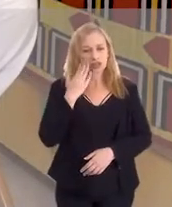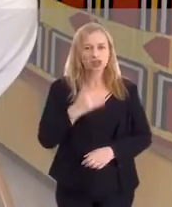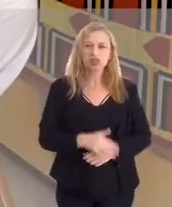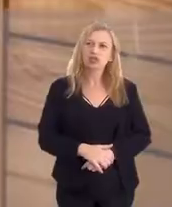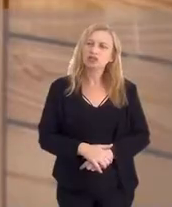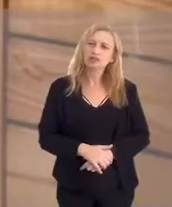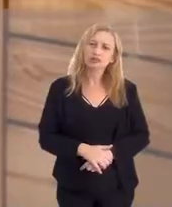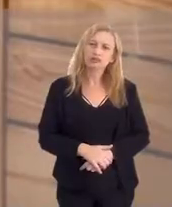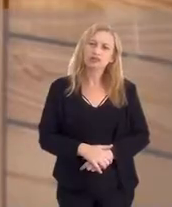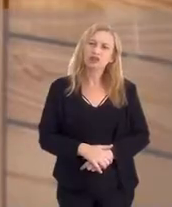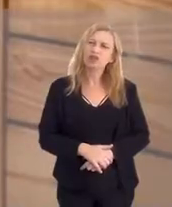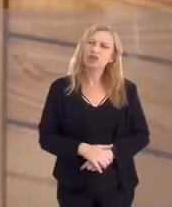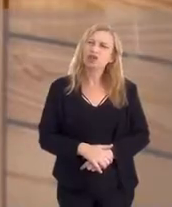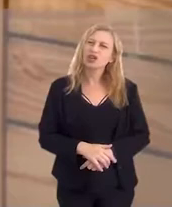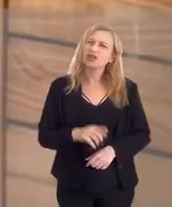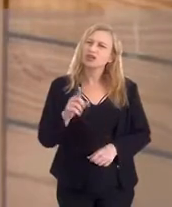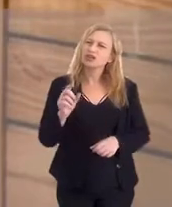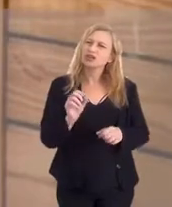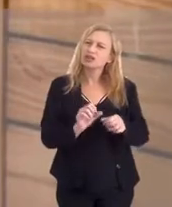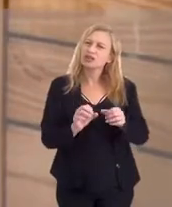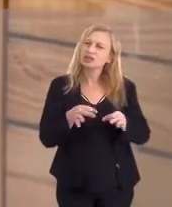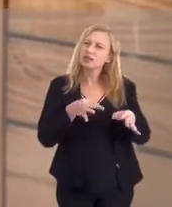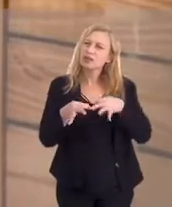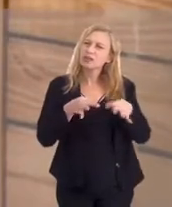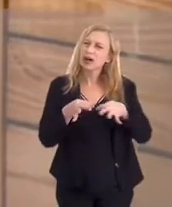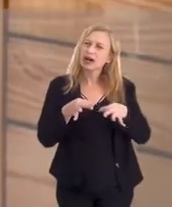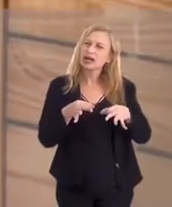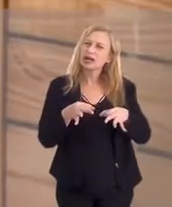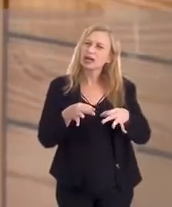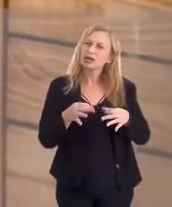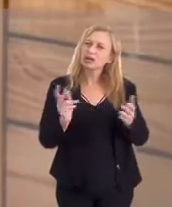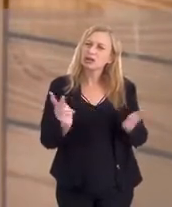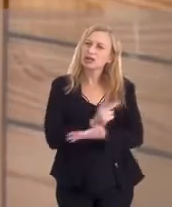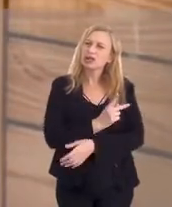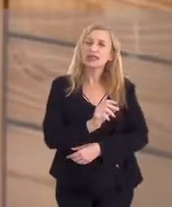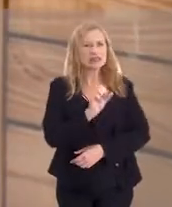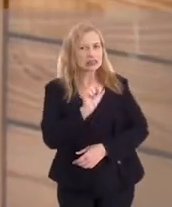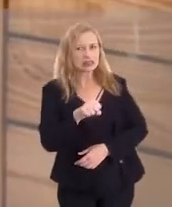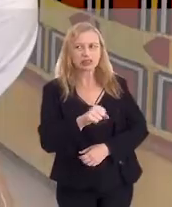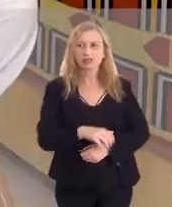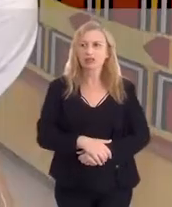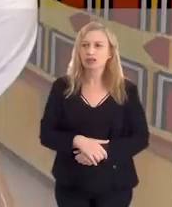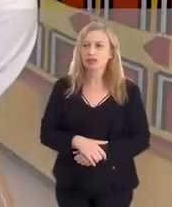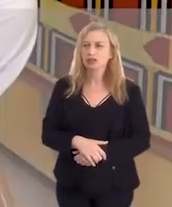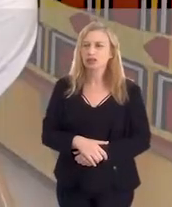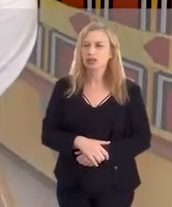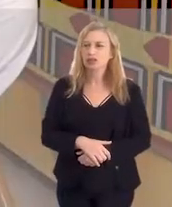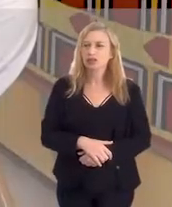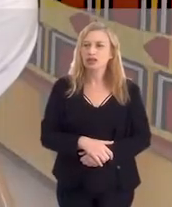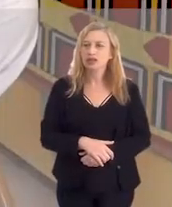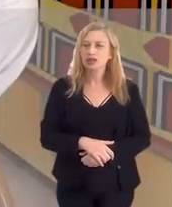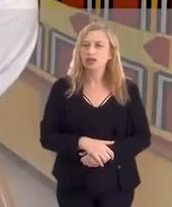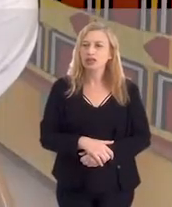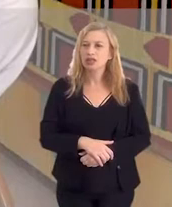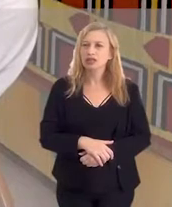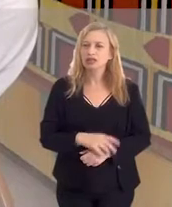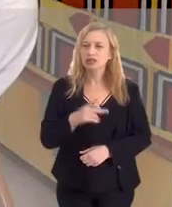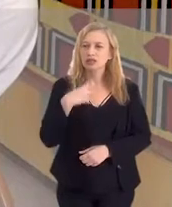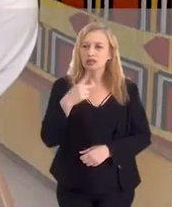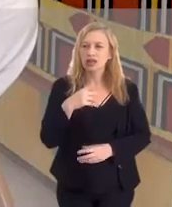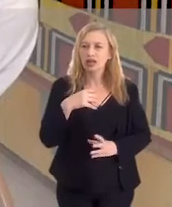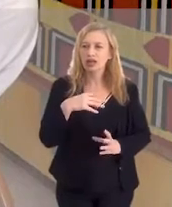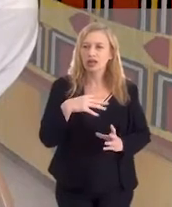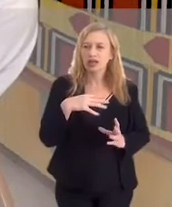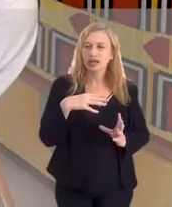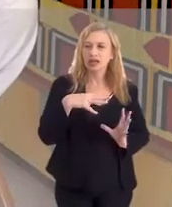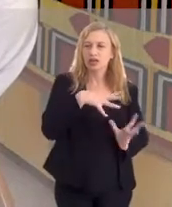Entendi. E vocês fazem algum preceito para isso, quando isso acontece? Sim. Sim, que são é quando a gente fala